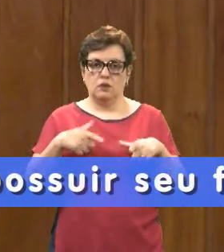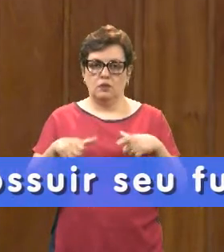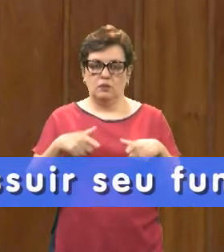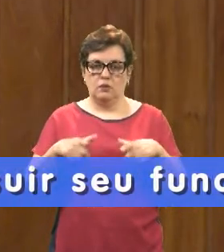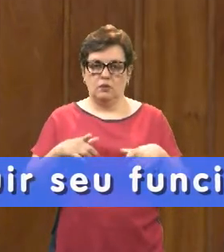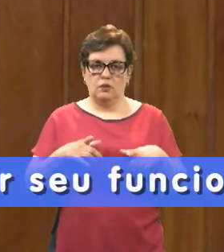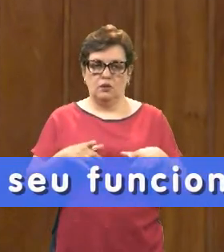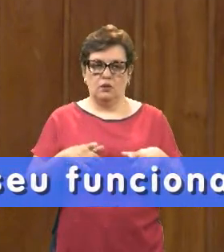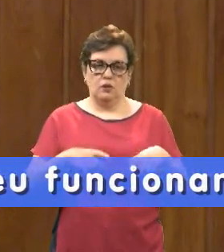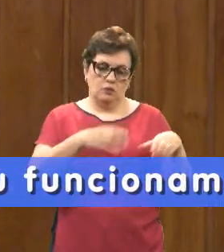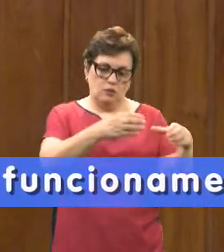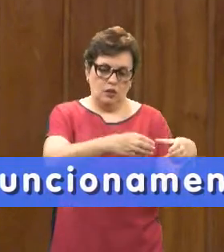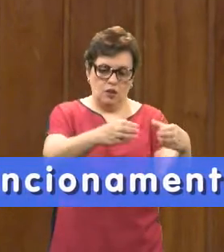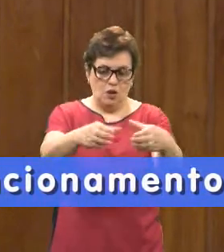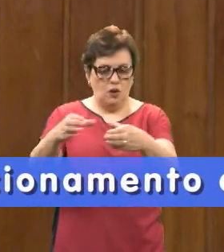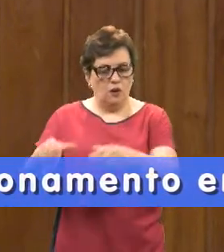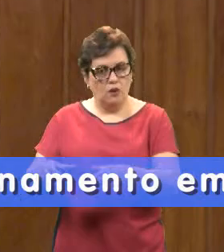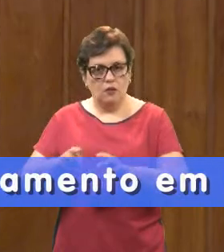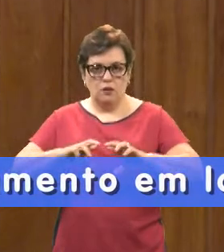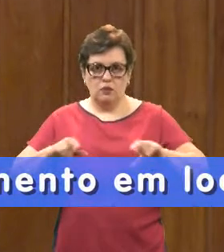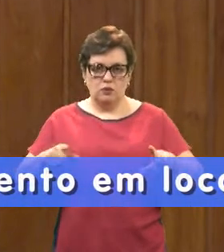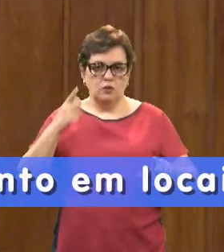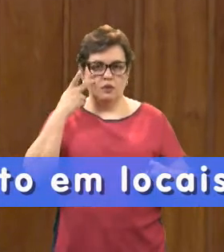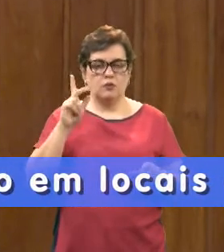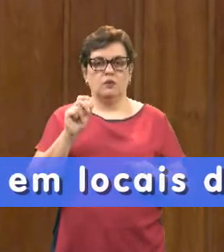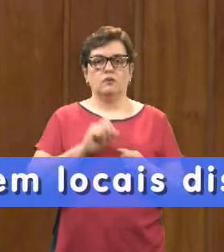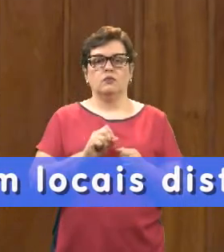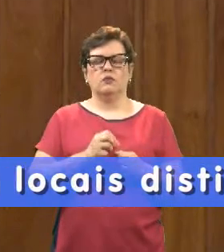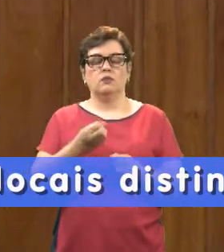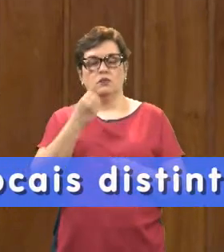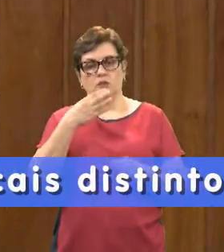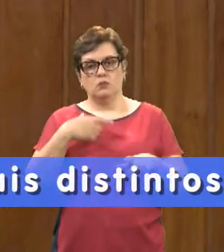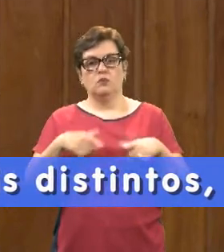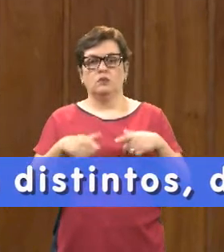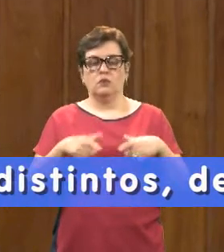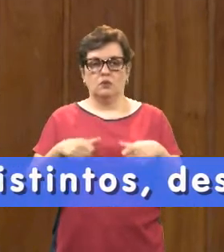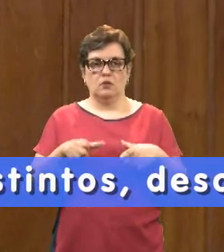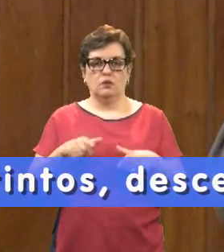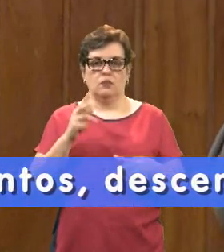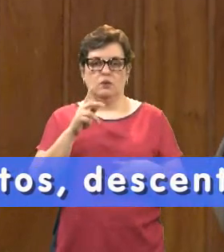possa continuar prestando um serviço de excelência em nossa população.